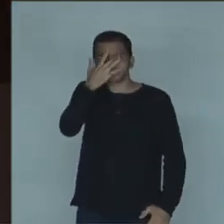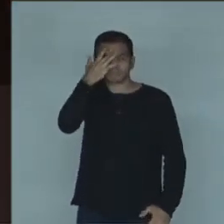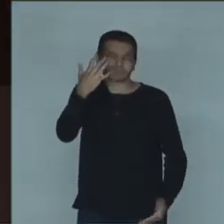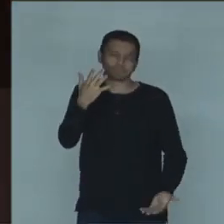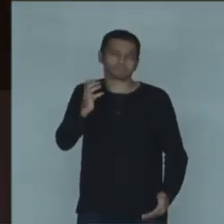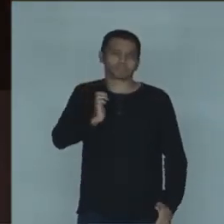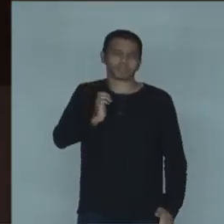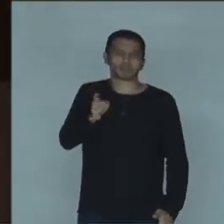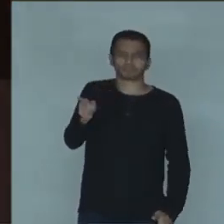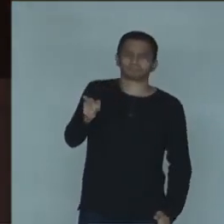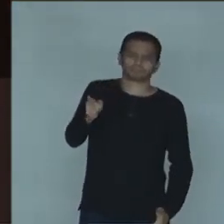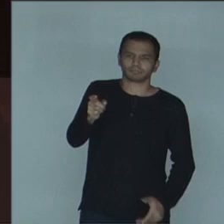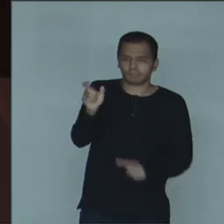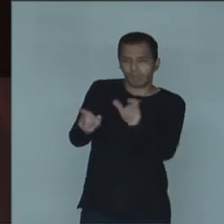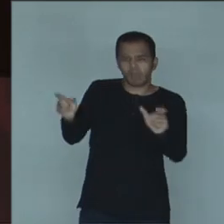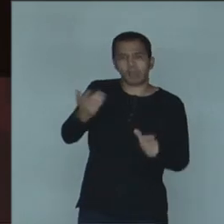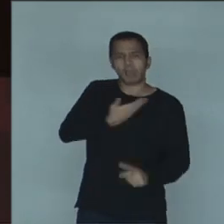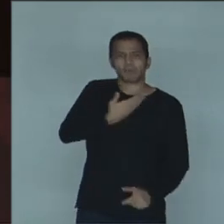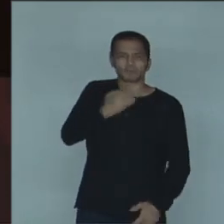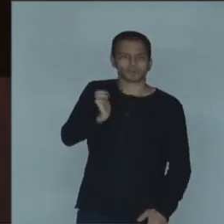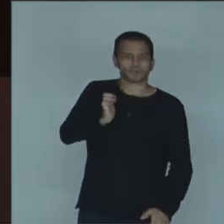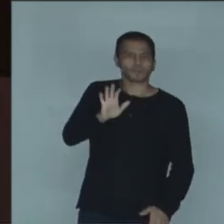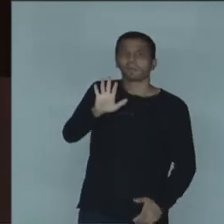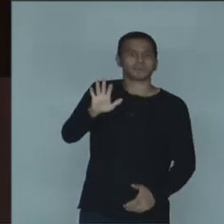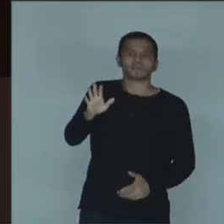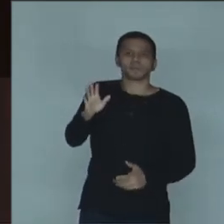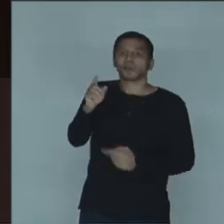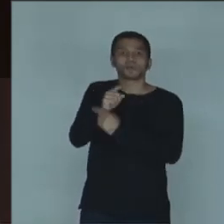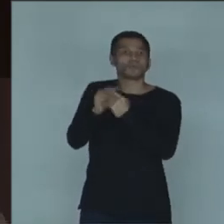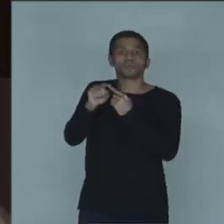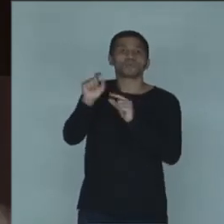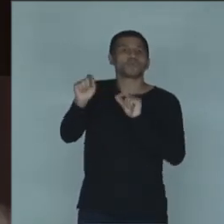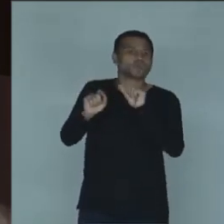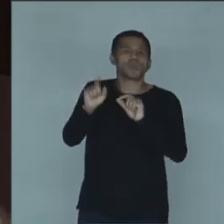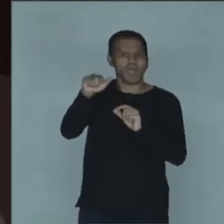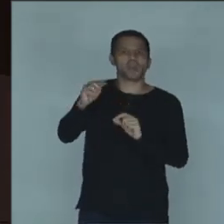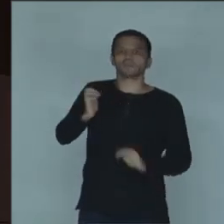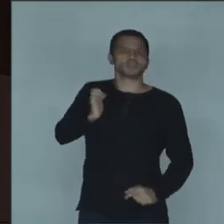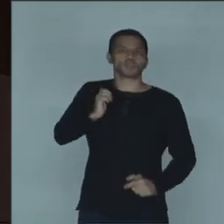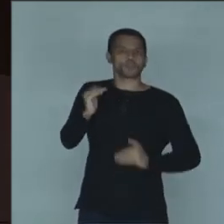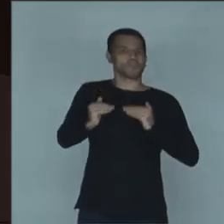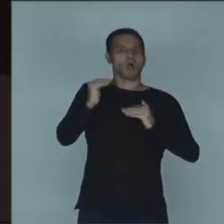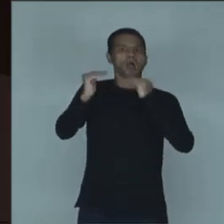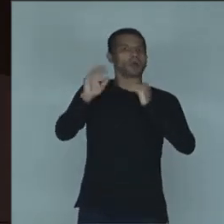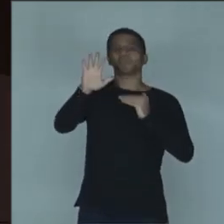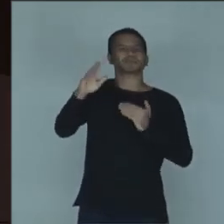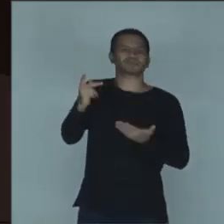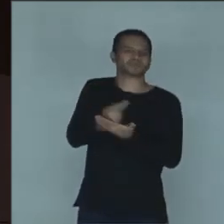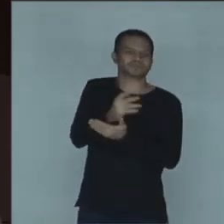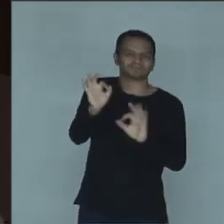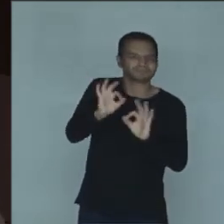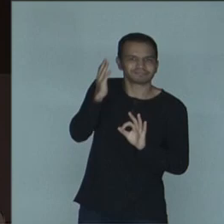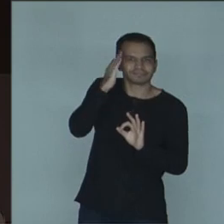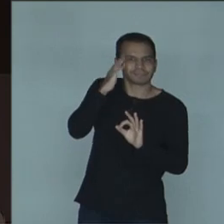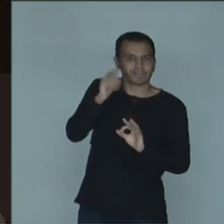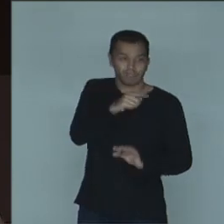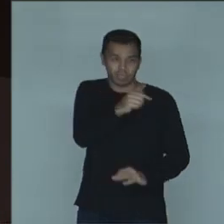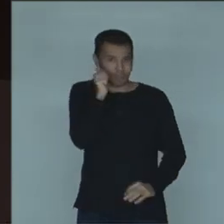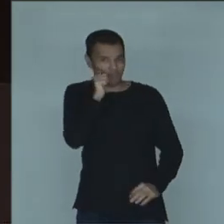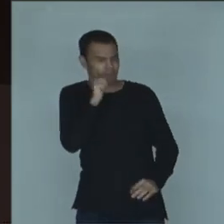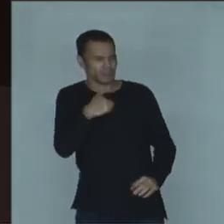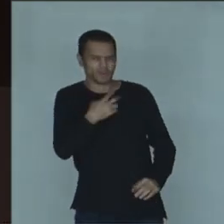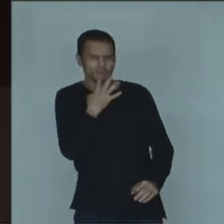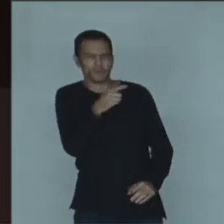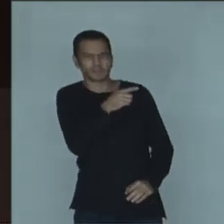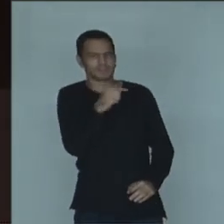milionário ficou milionário está frustrado e eu conheço mulher que o Seu Álvaro ficar mais bonita mas turbinada mas isso aquilo